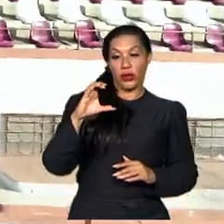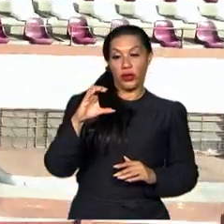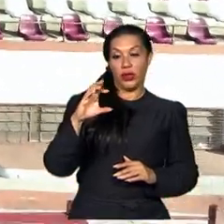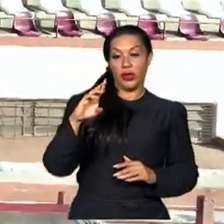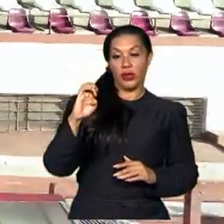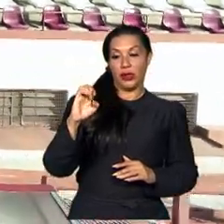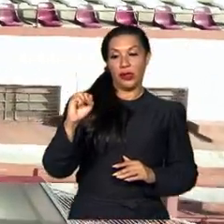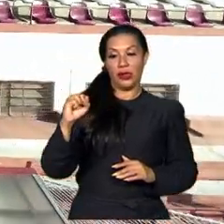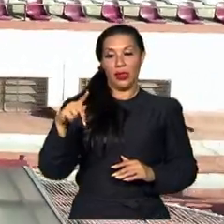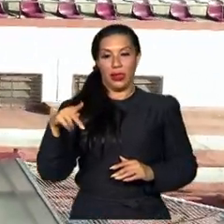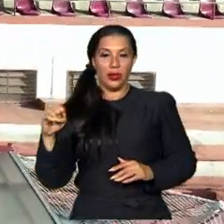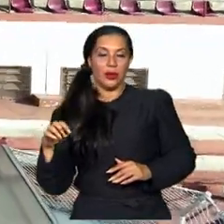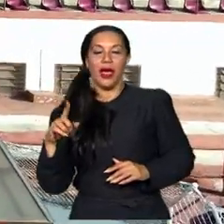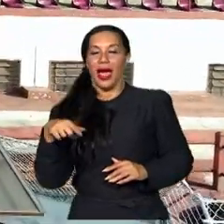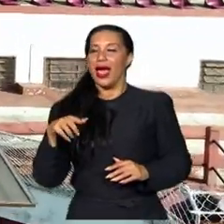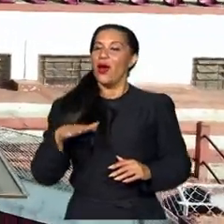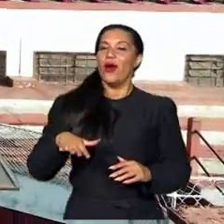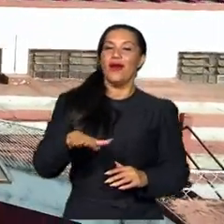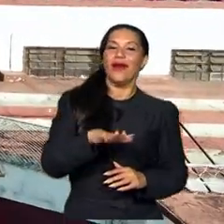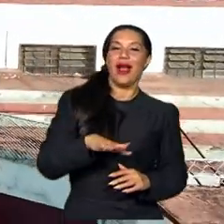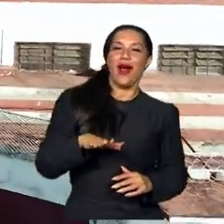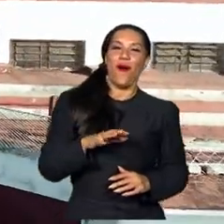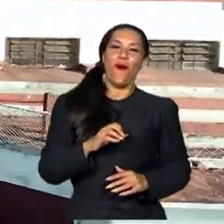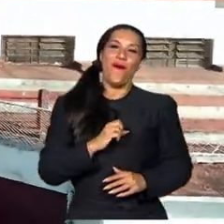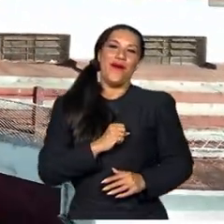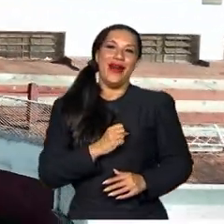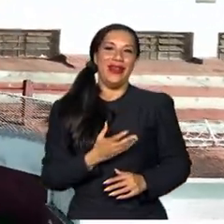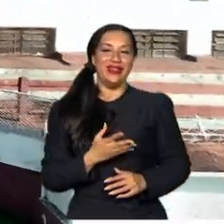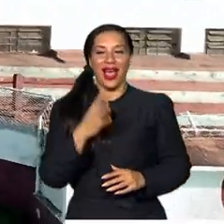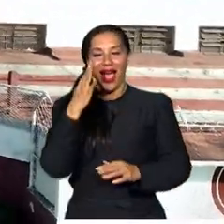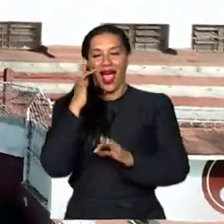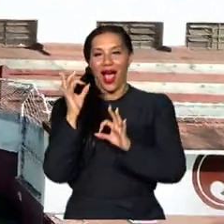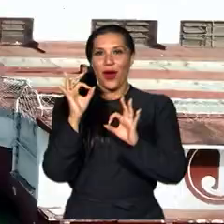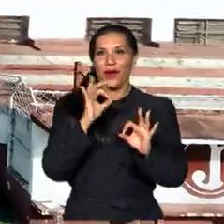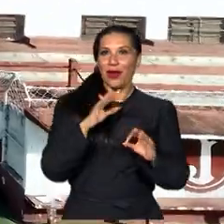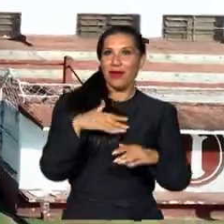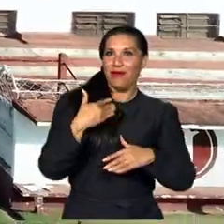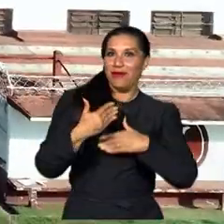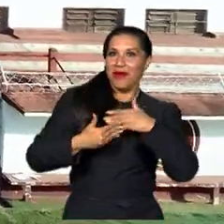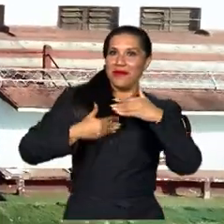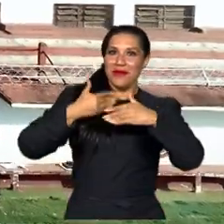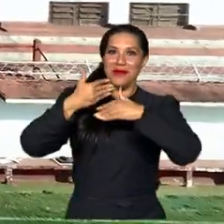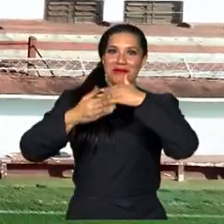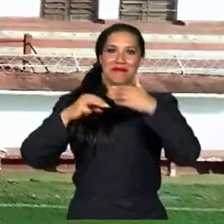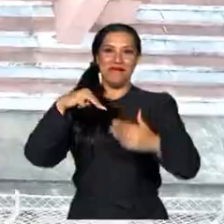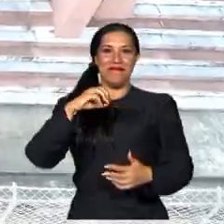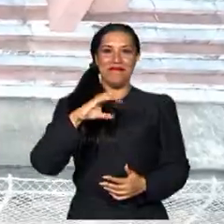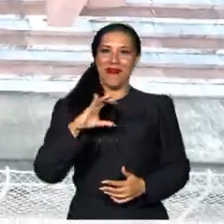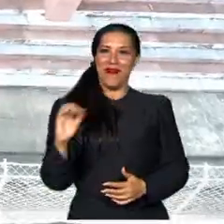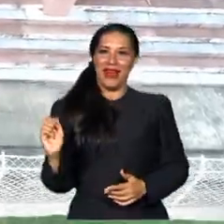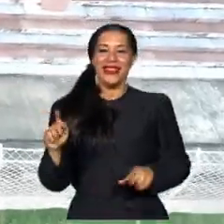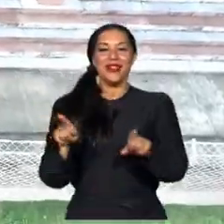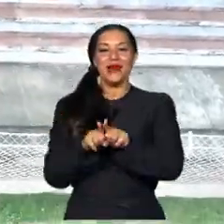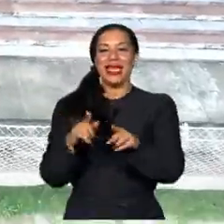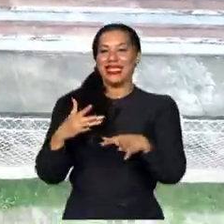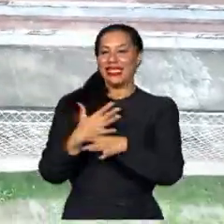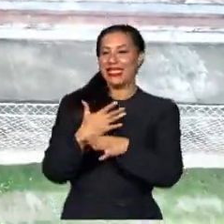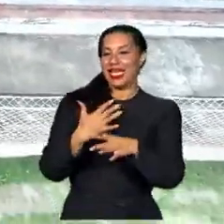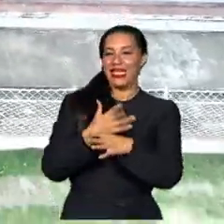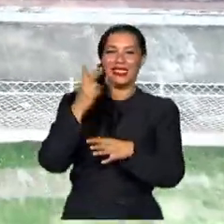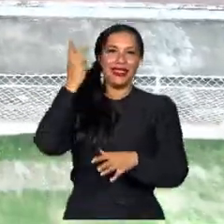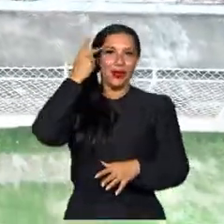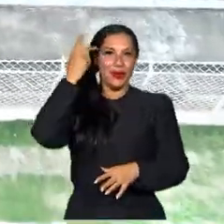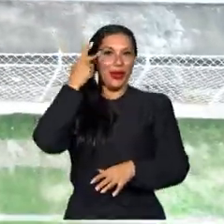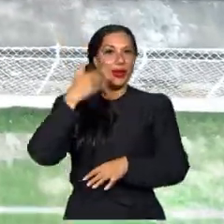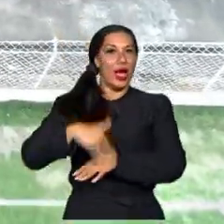um certo clima romântico. Ele acompanhou o progresso da Moca e da própria cidade de São Paulo. A